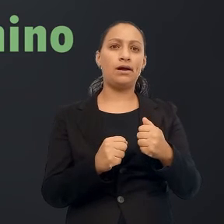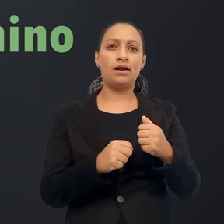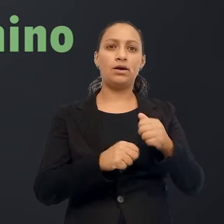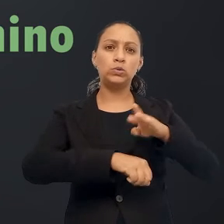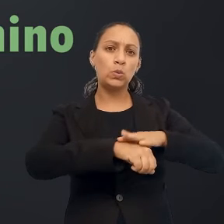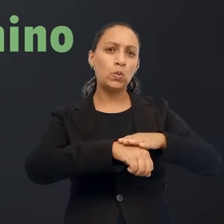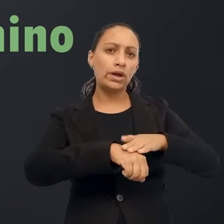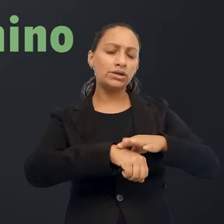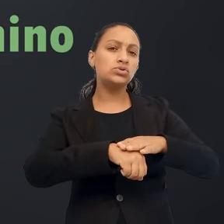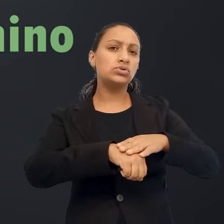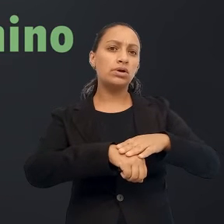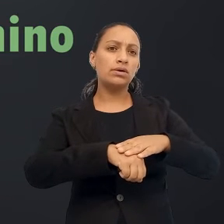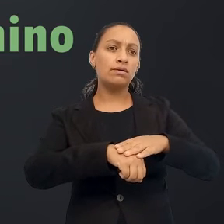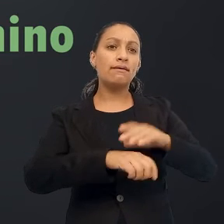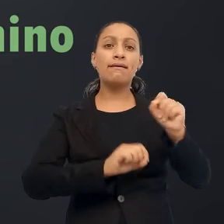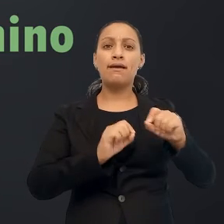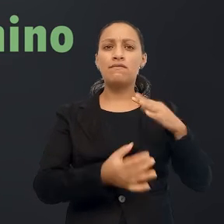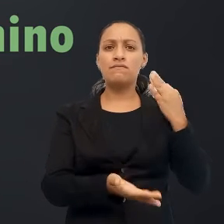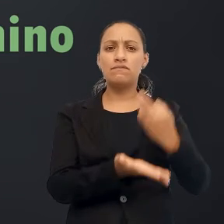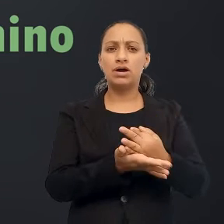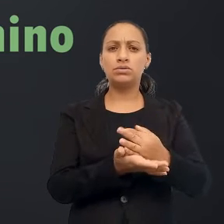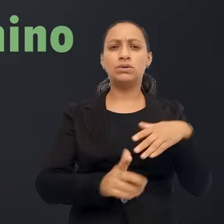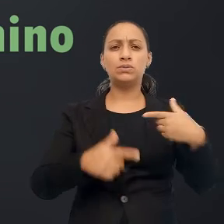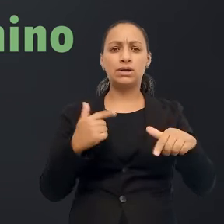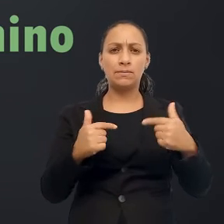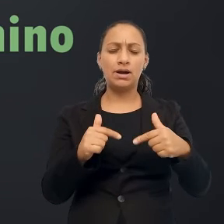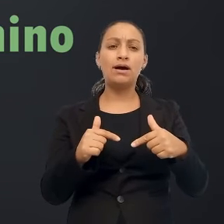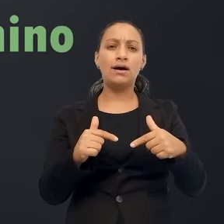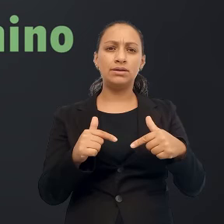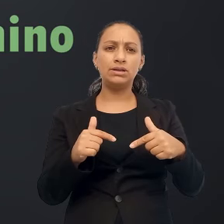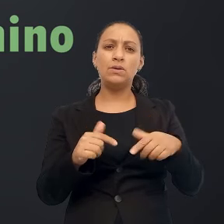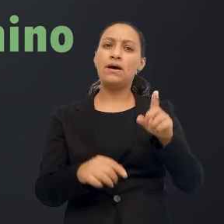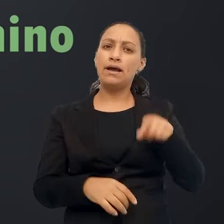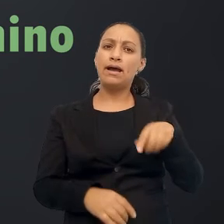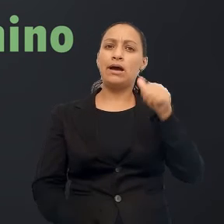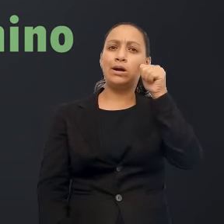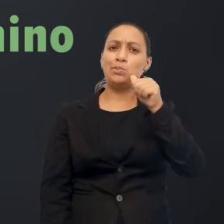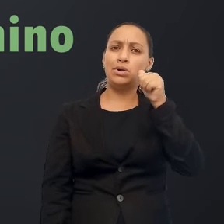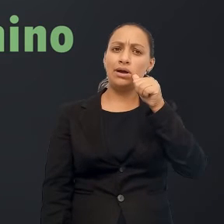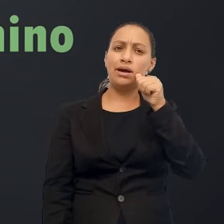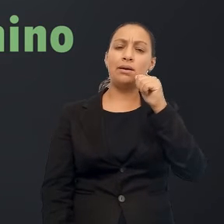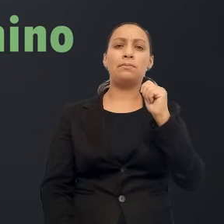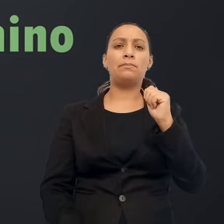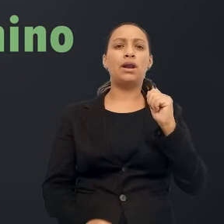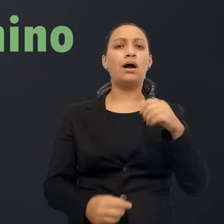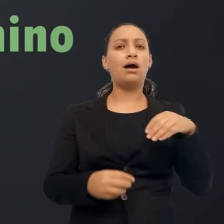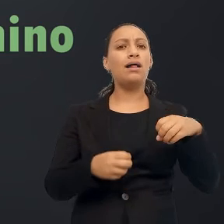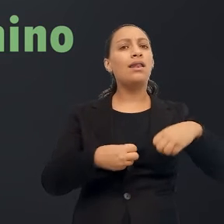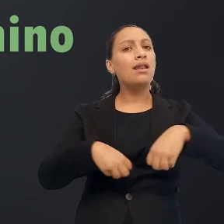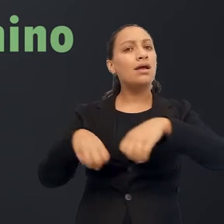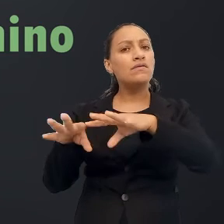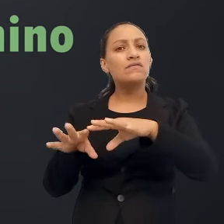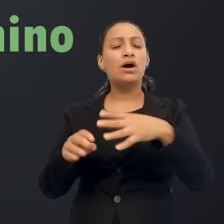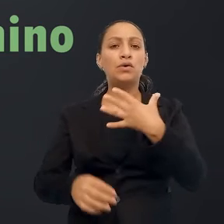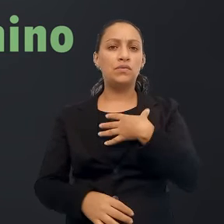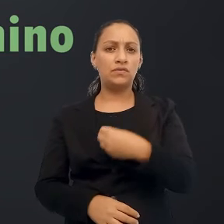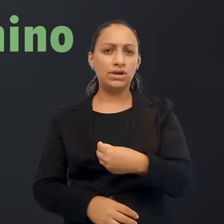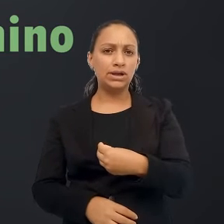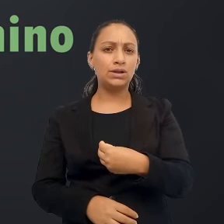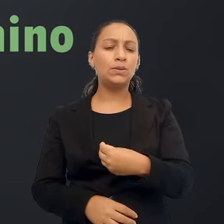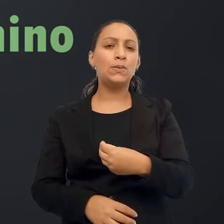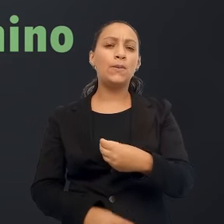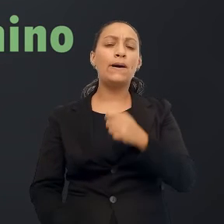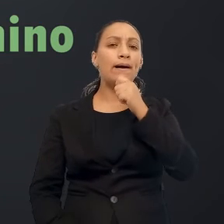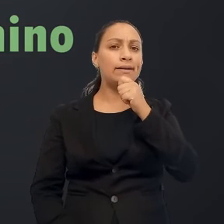quem normalmente acaba faltando ao trabalho é a mulher para poder levar os filhos. Ainda se tem em